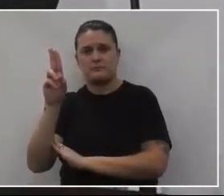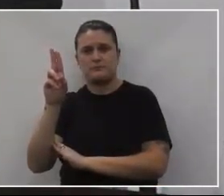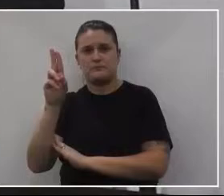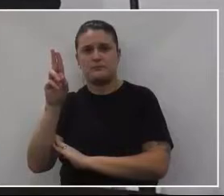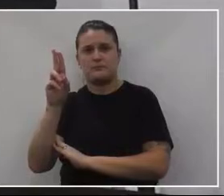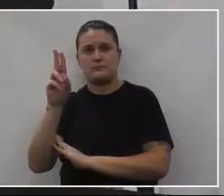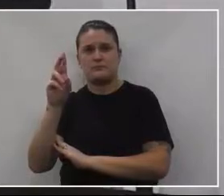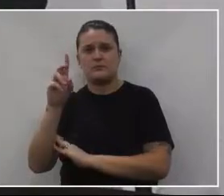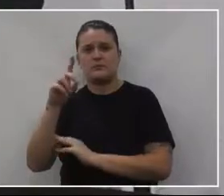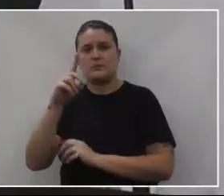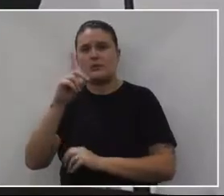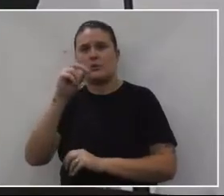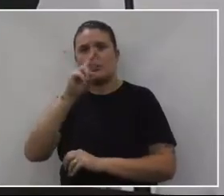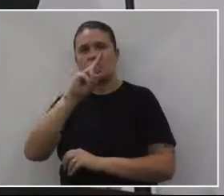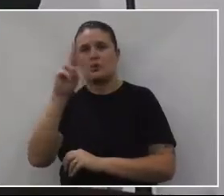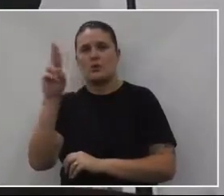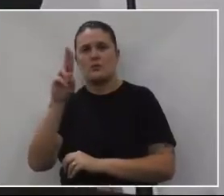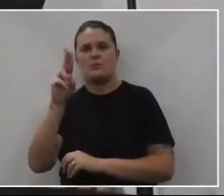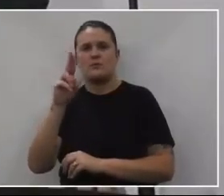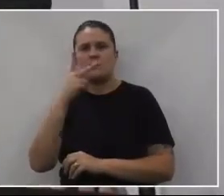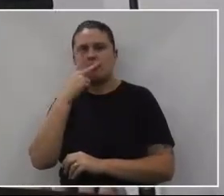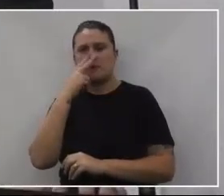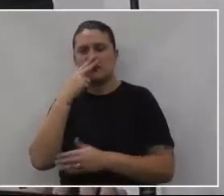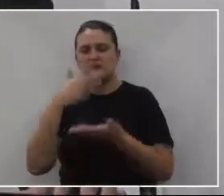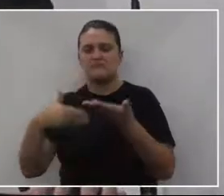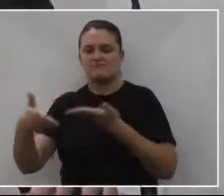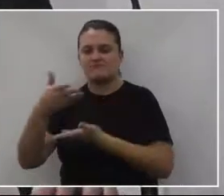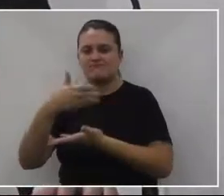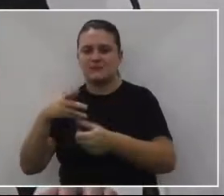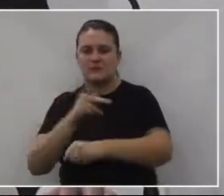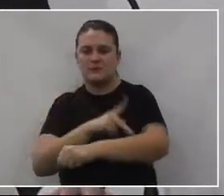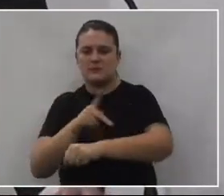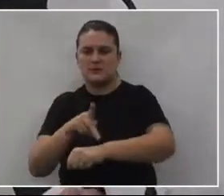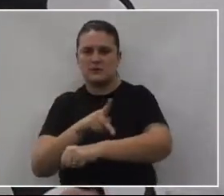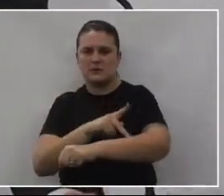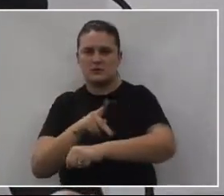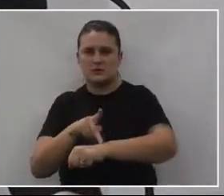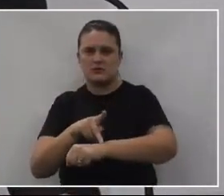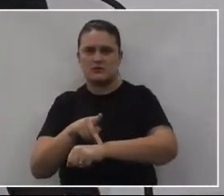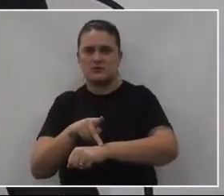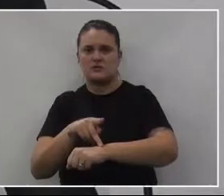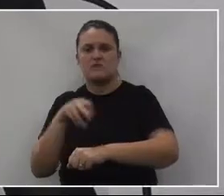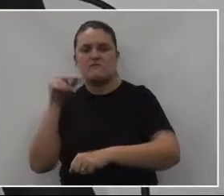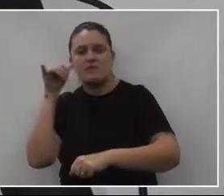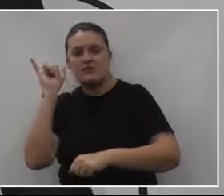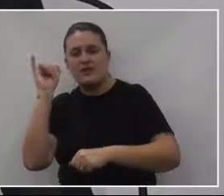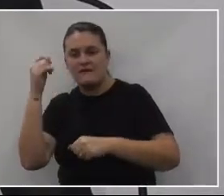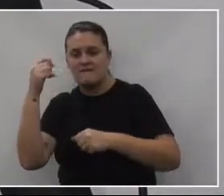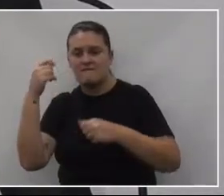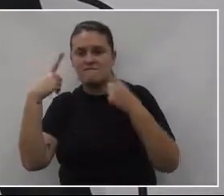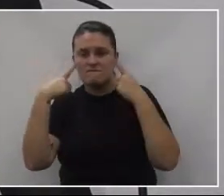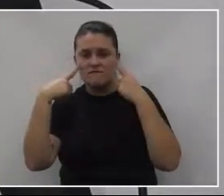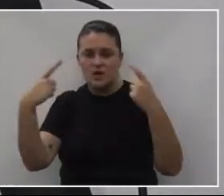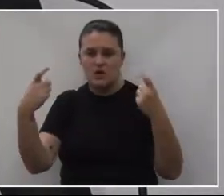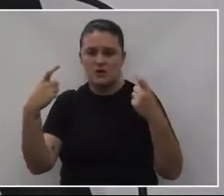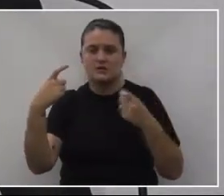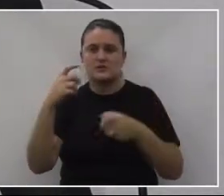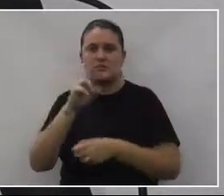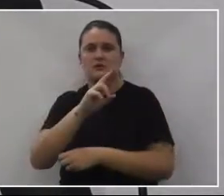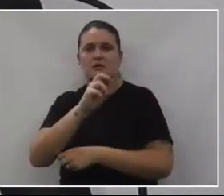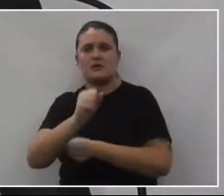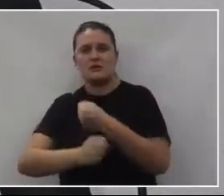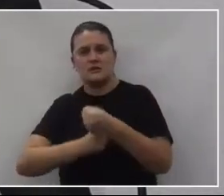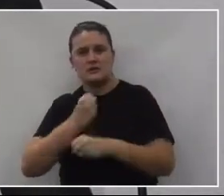nome cunhado, é um nome fantasia, que são as intervenções pedagógicas de prevenção às violências. Nós atendemos no ano de